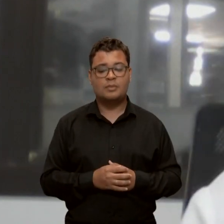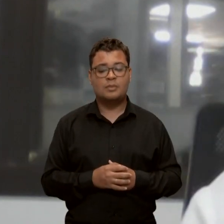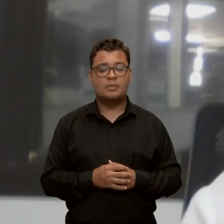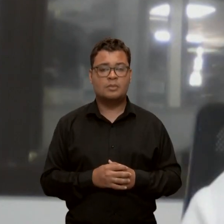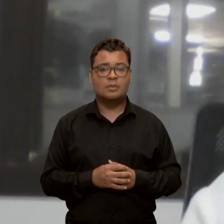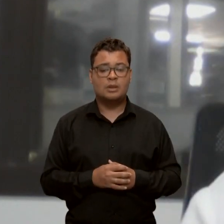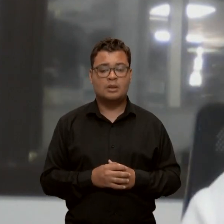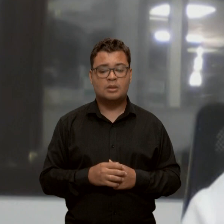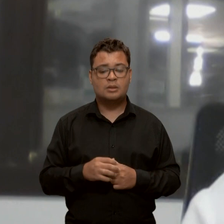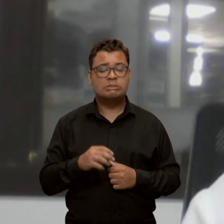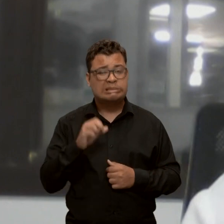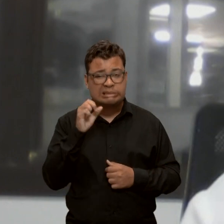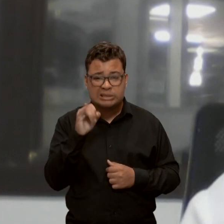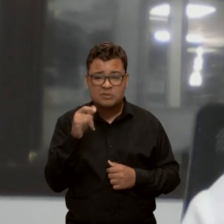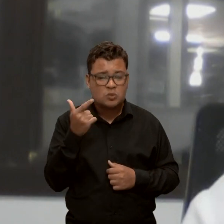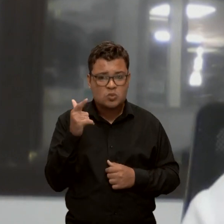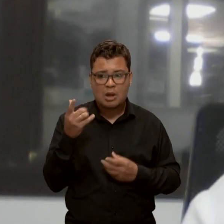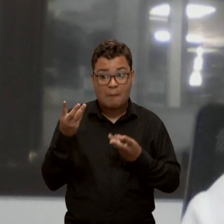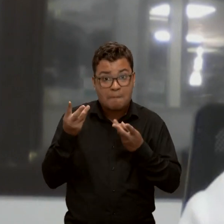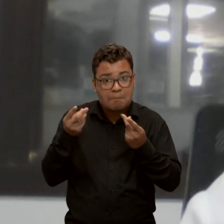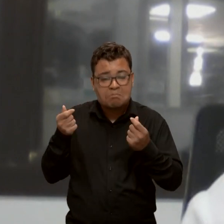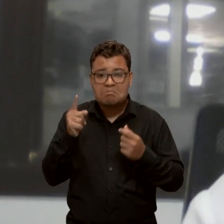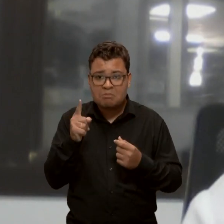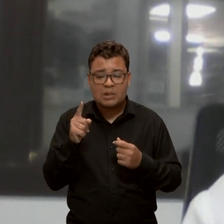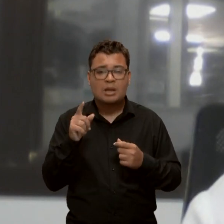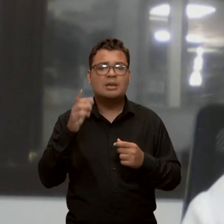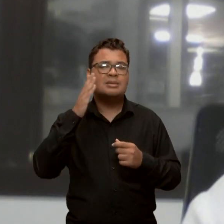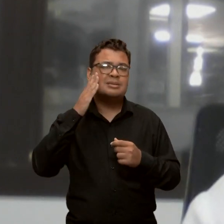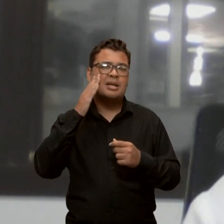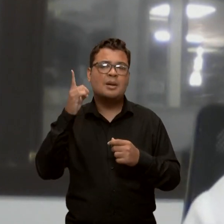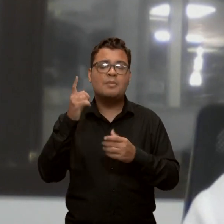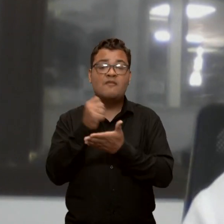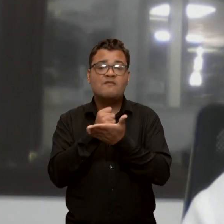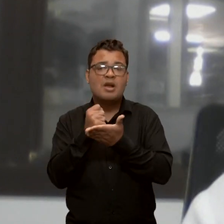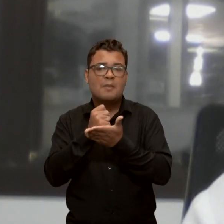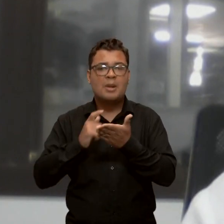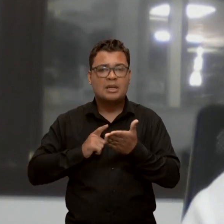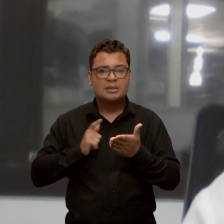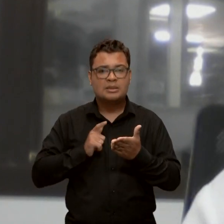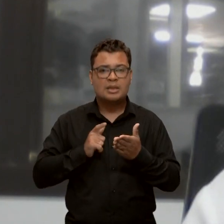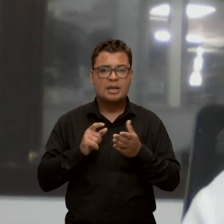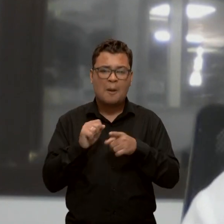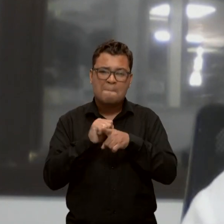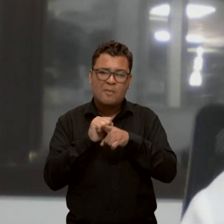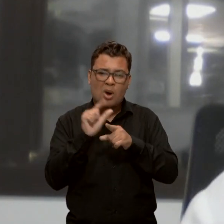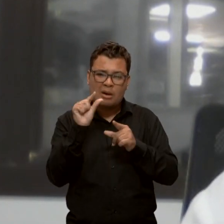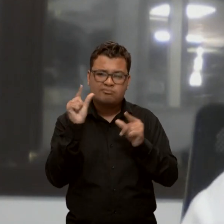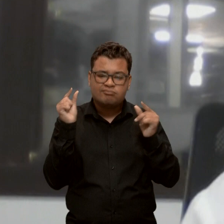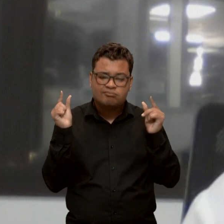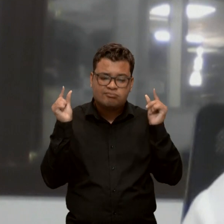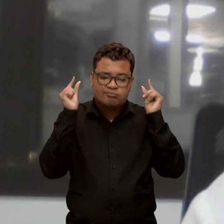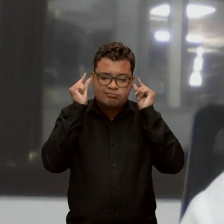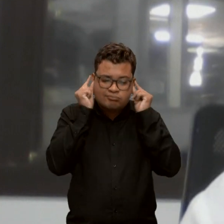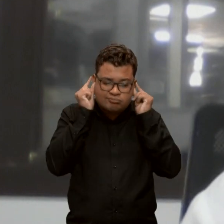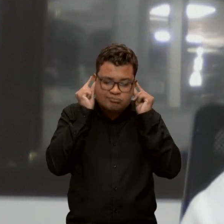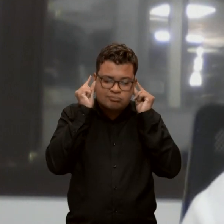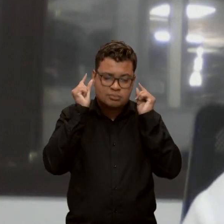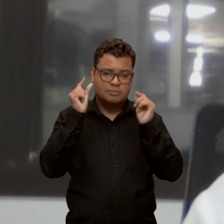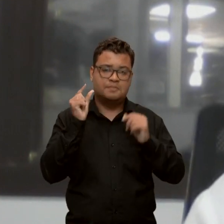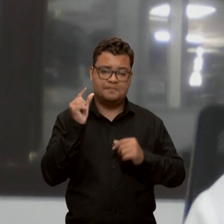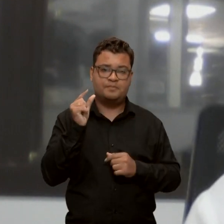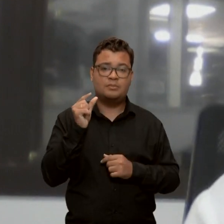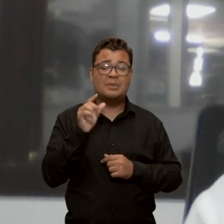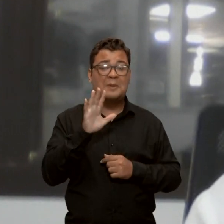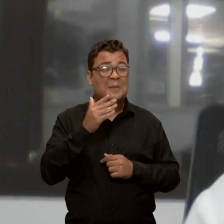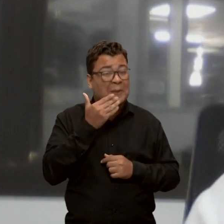pelo menos aquelas borrachinhas que encontram em farmácias podem amenizar, mas o ideal é que você realmente não exponha